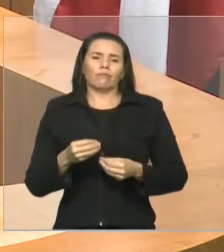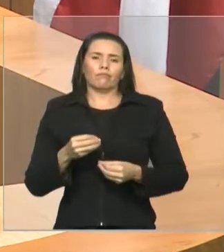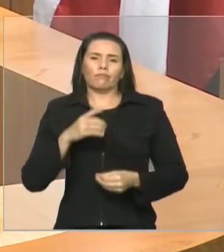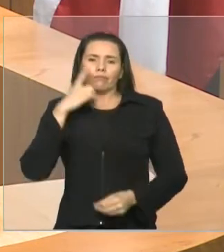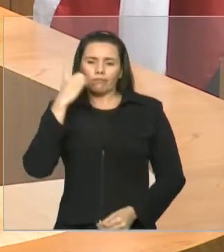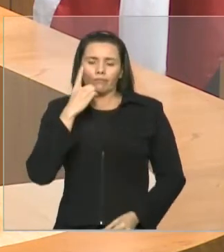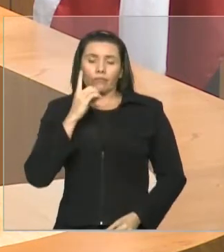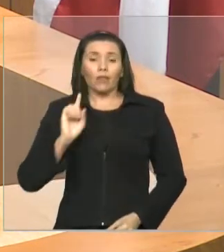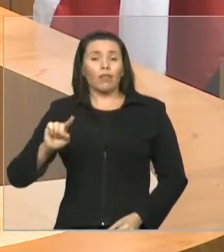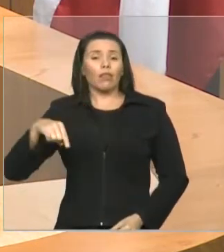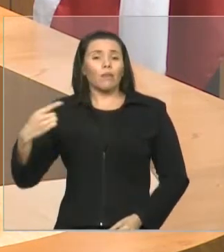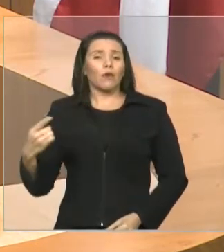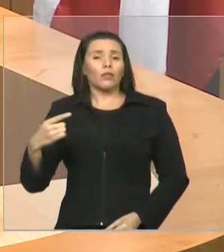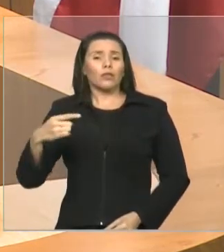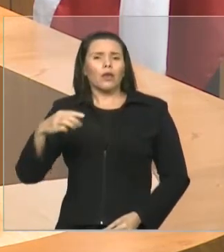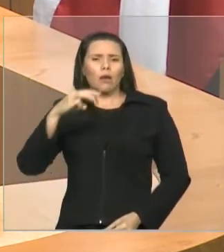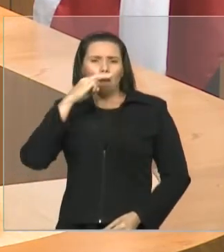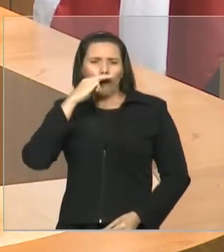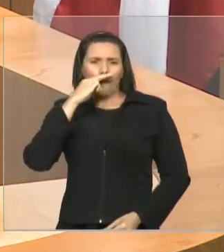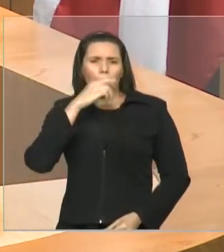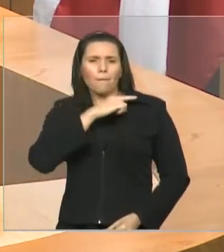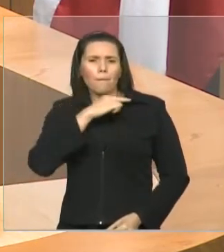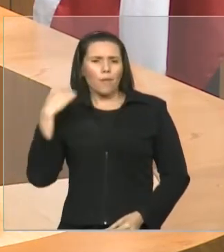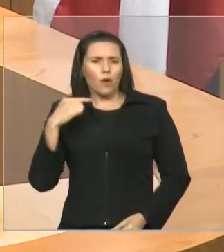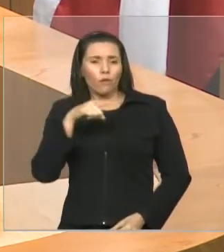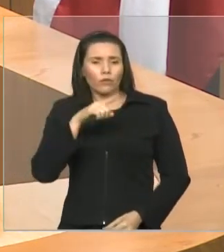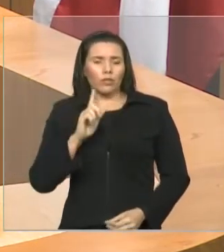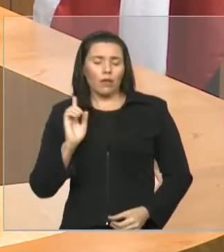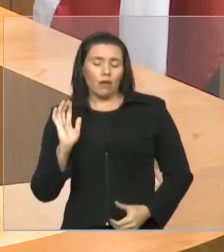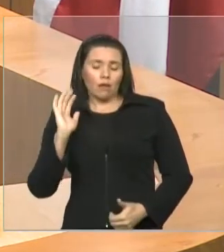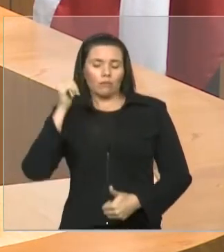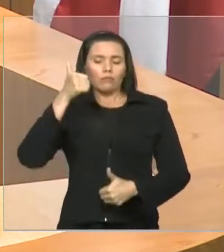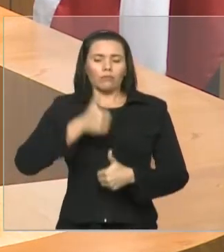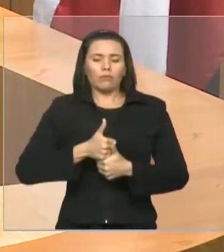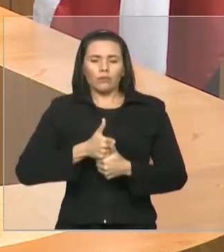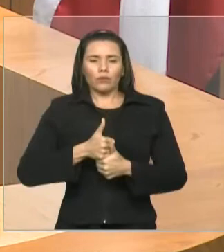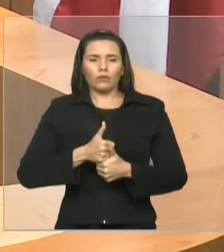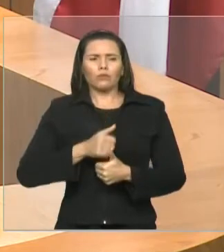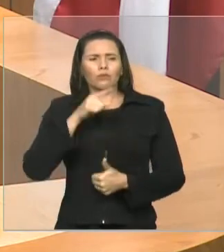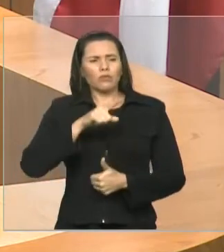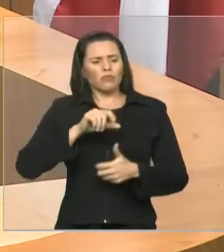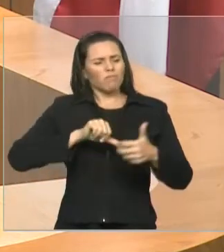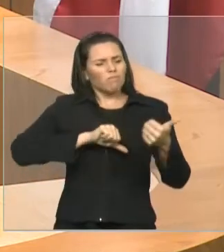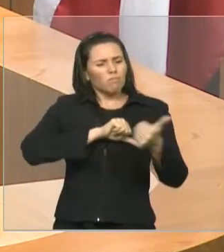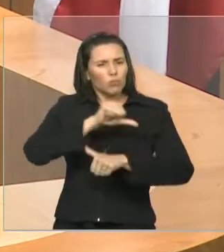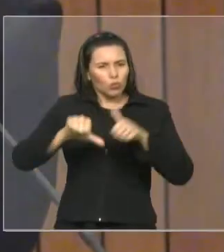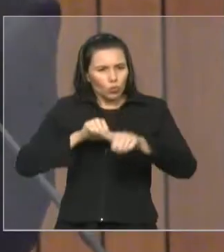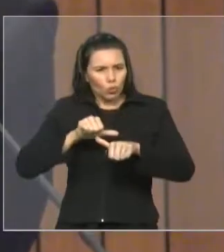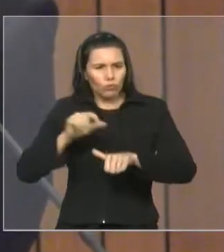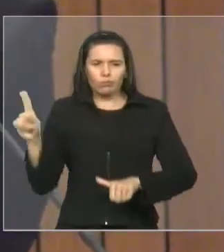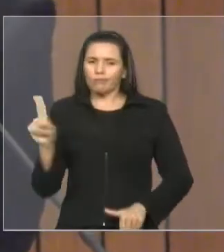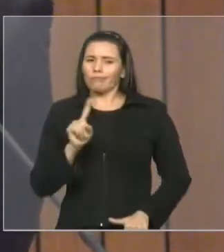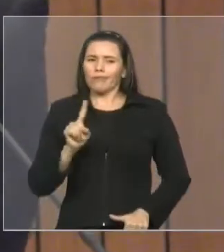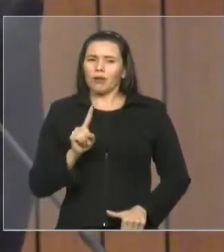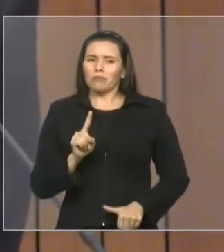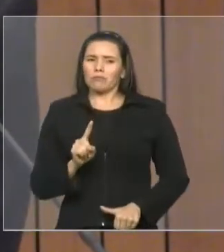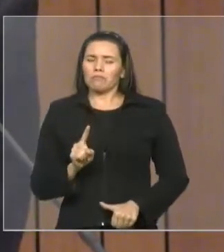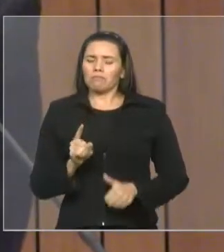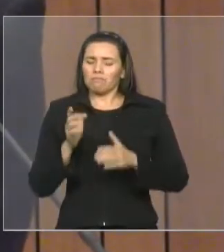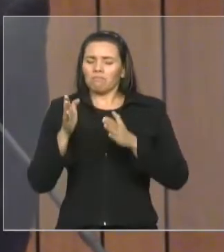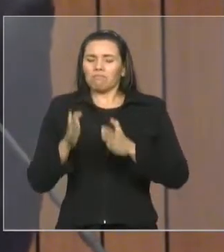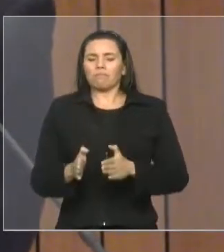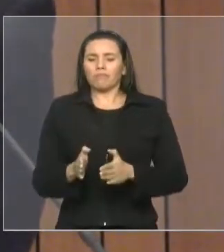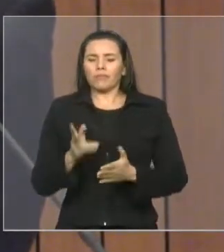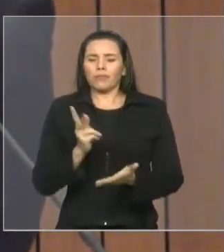logo após a morte do presidente Humberto Coutinho, da mesma forma não mudou em nada. E de forma unânime, nós votamos em Vossa Excelência